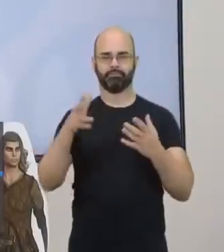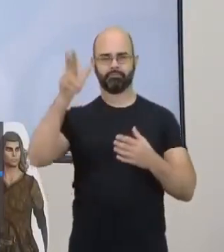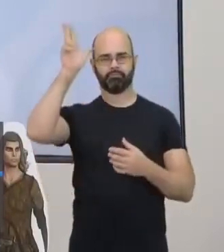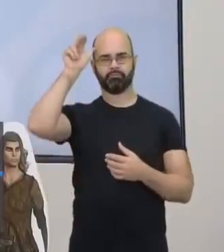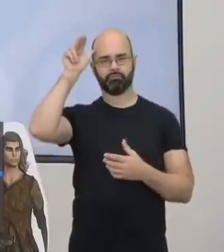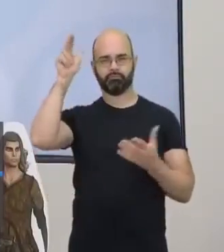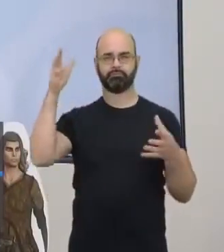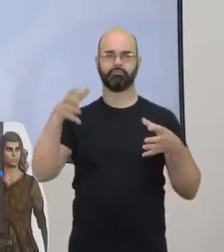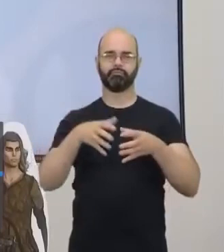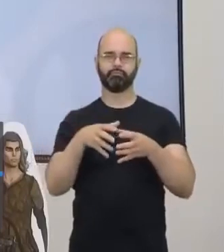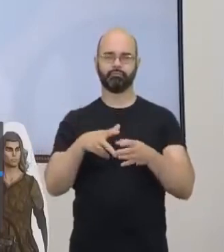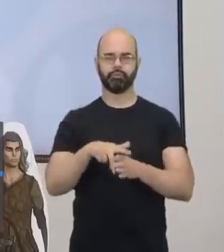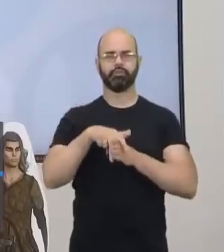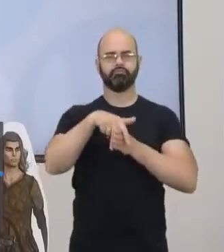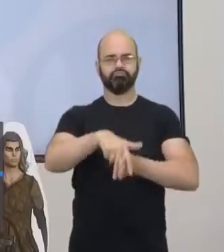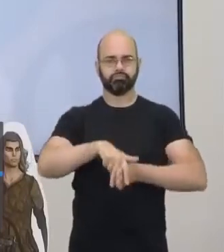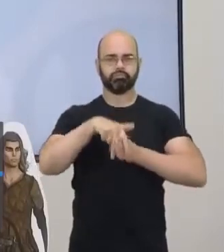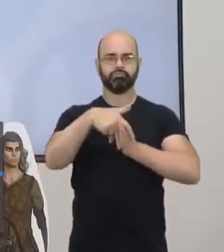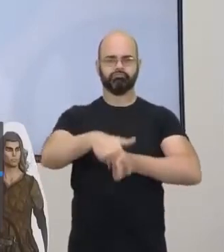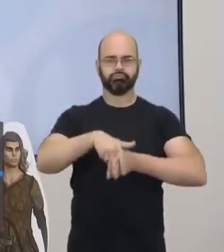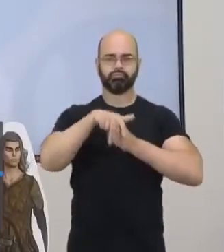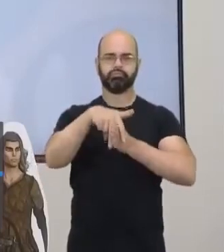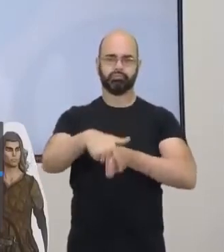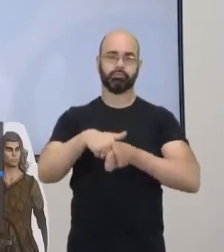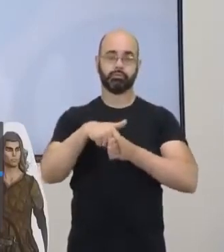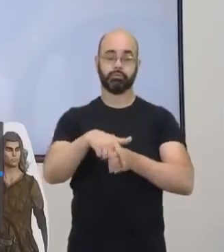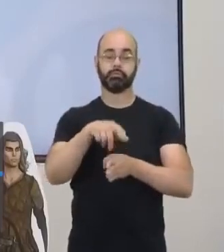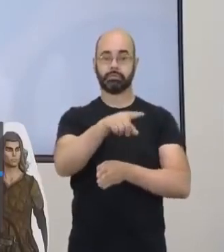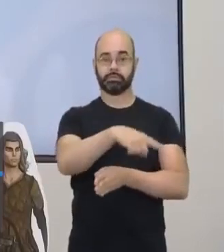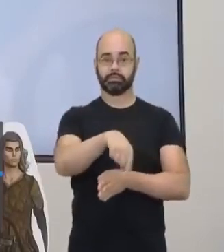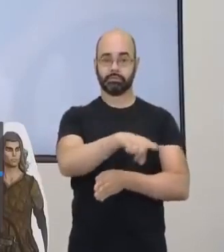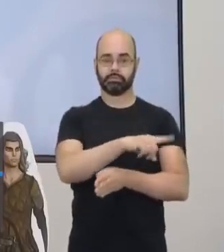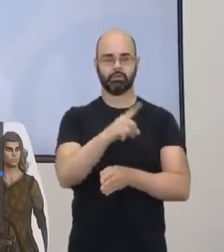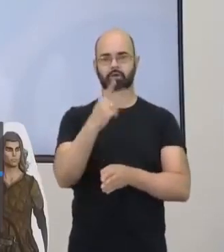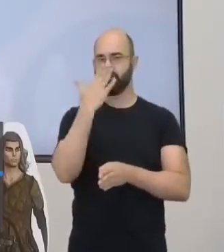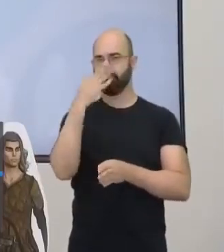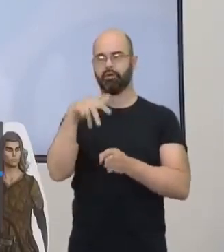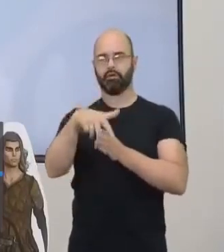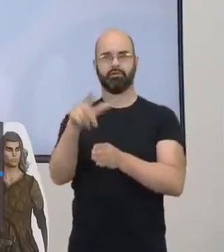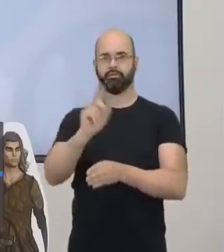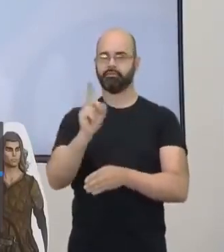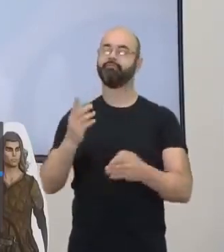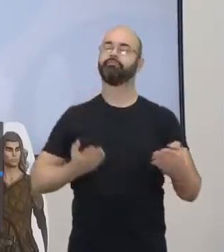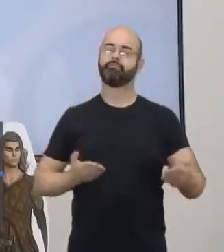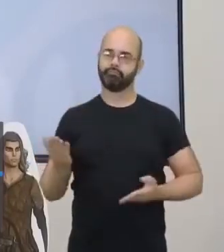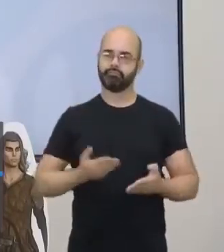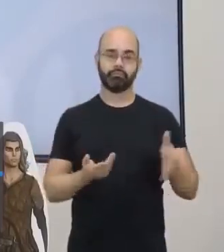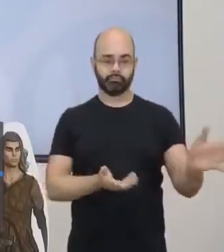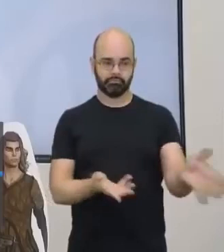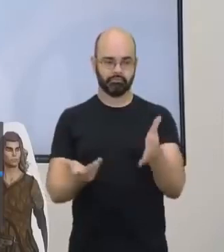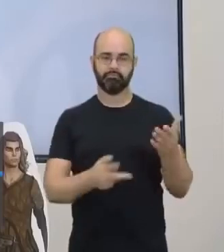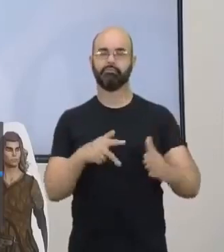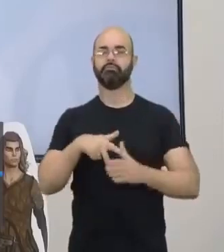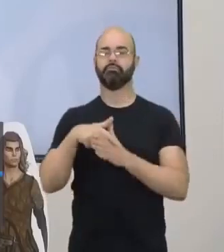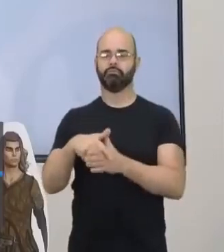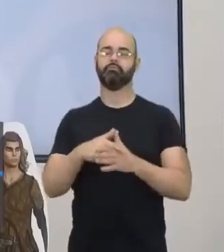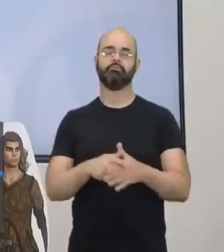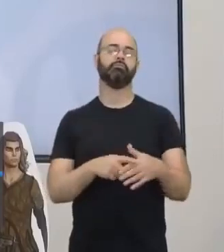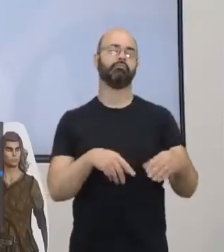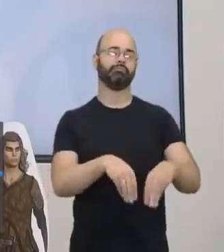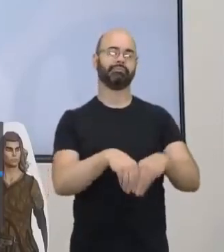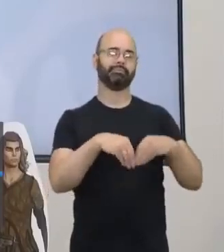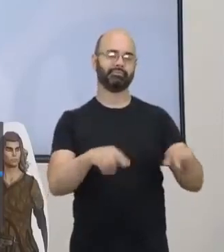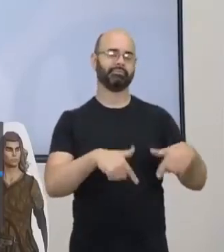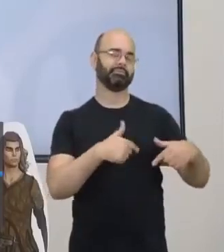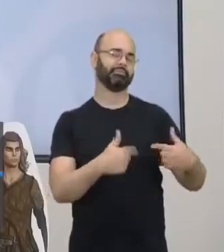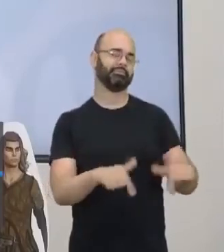pelo exército, mas eles não vão lá na linha de frente. Na linha de frente, nós temos os servos, né? Que além de trabalhar na terra, não poder sair